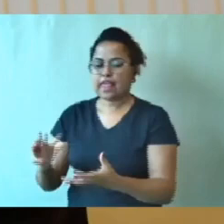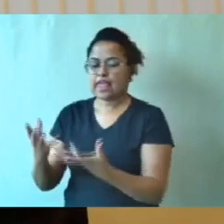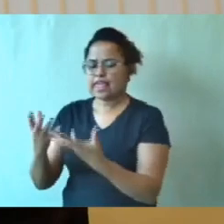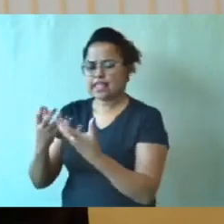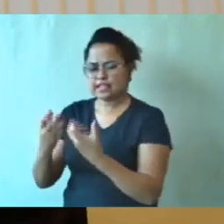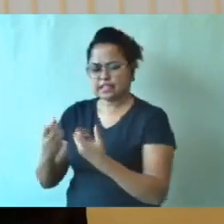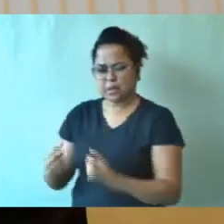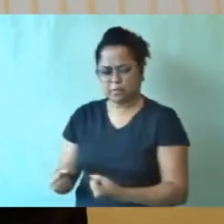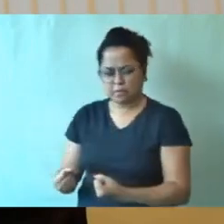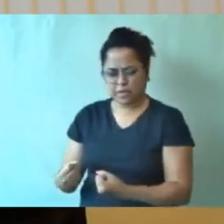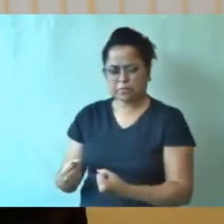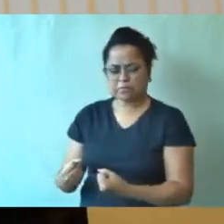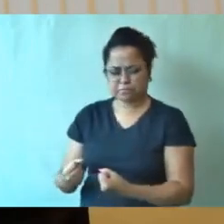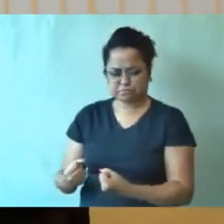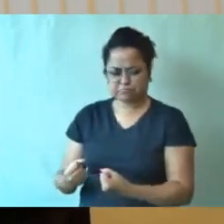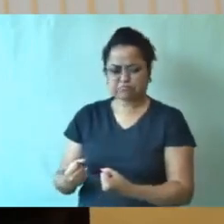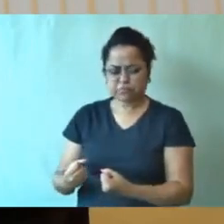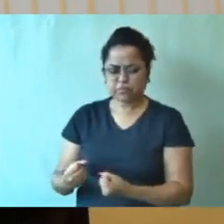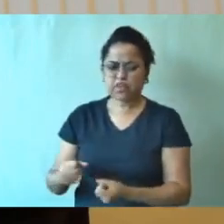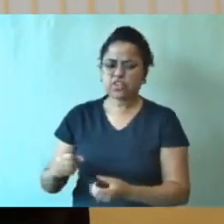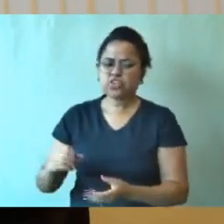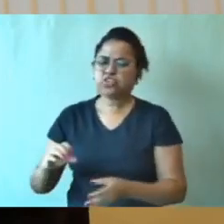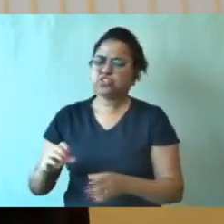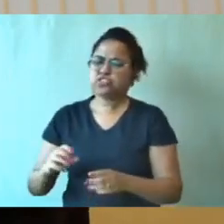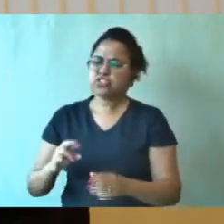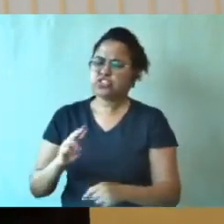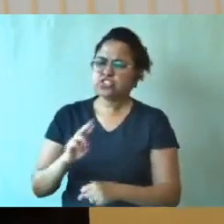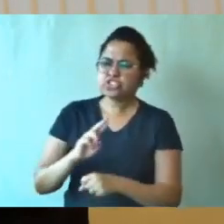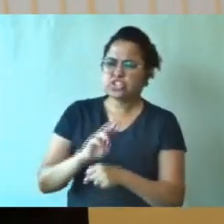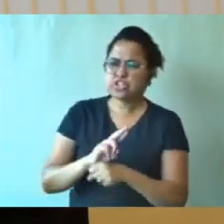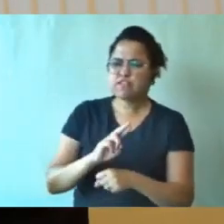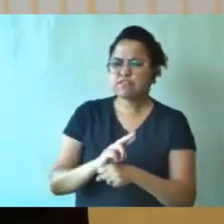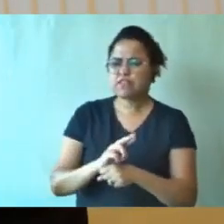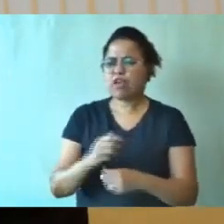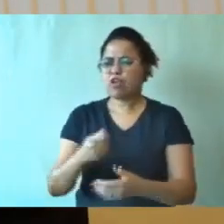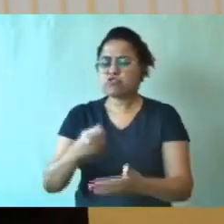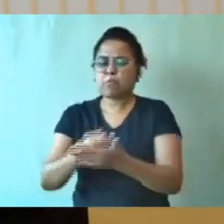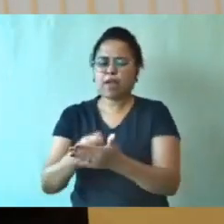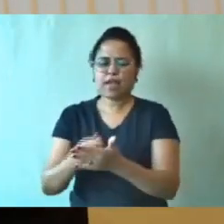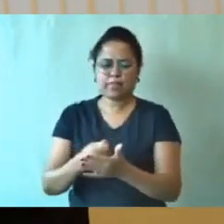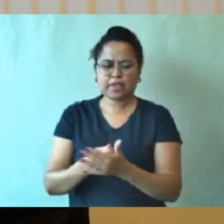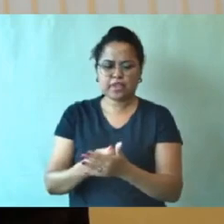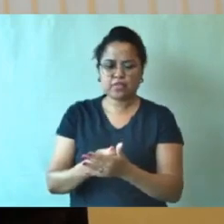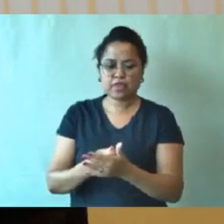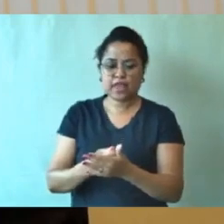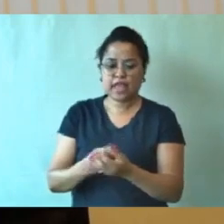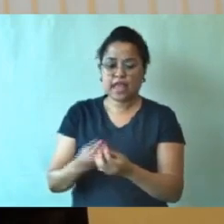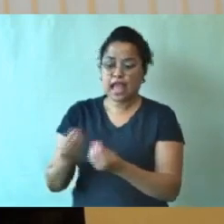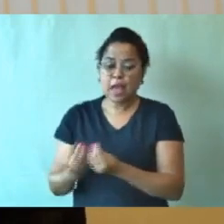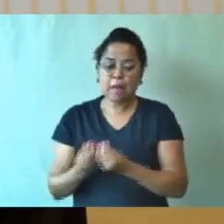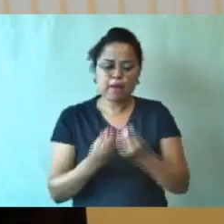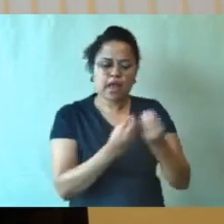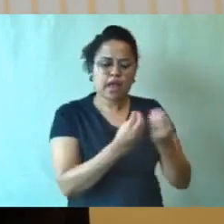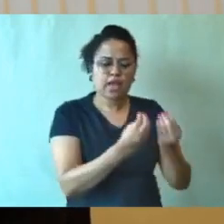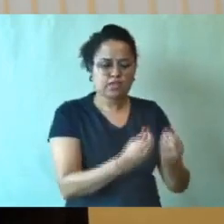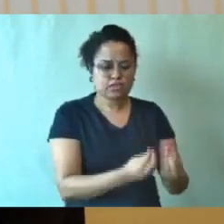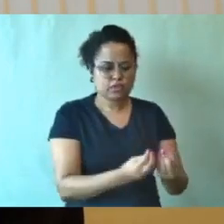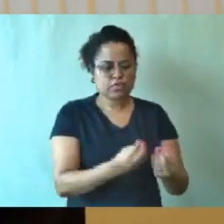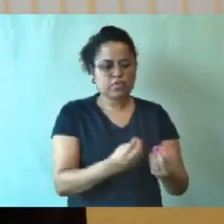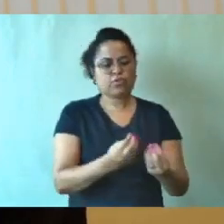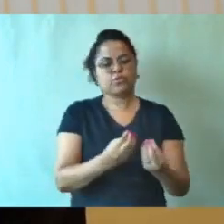uma empresa de gestão de pagamentos. E essa empresa de gestão de pagamentos repassou para quem efetivamente operava, que é a versão